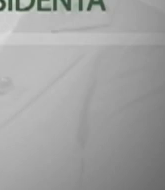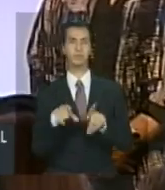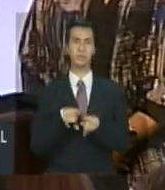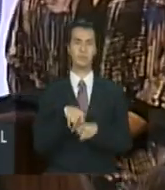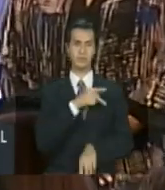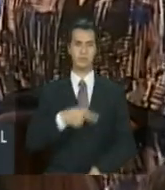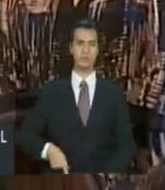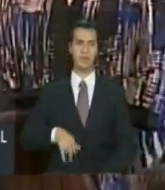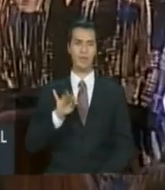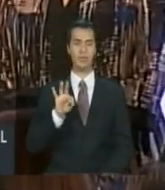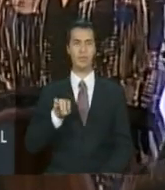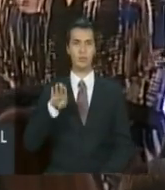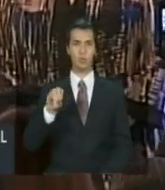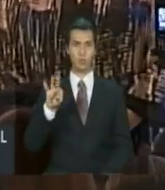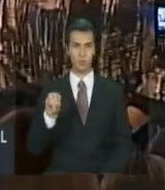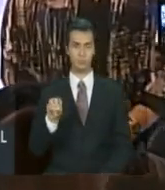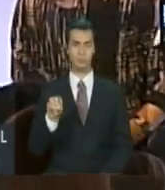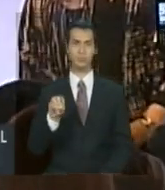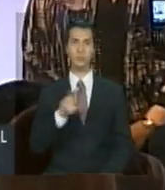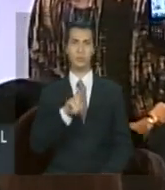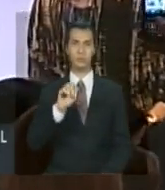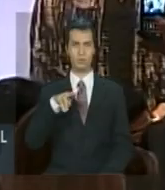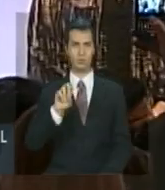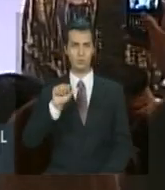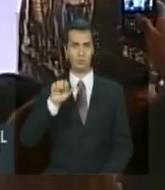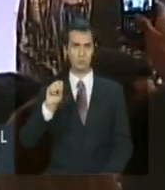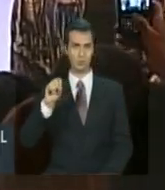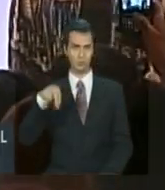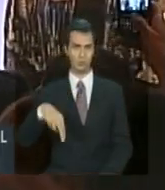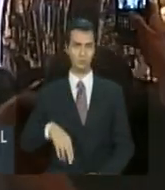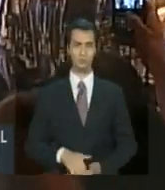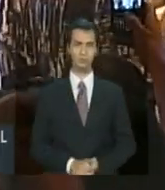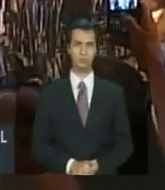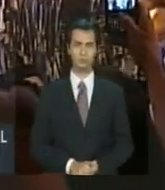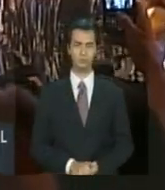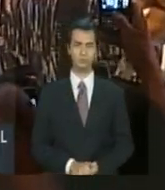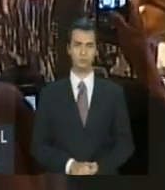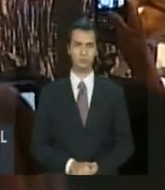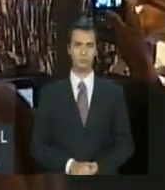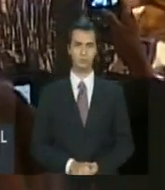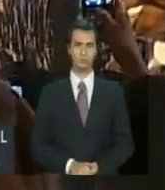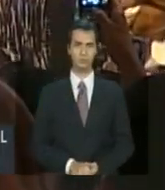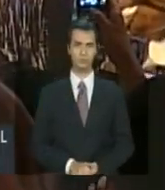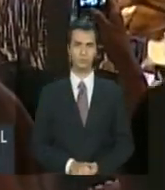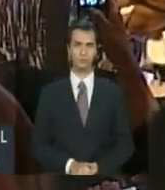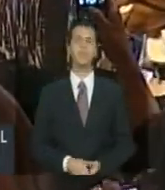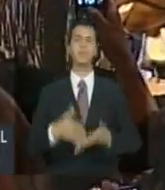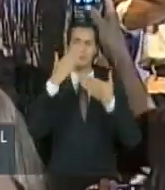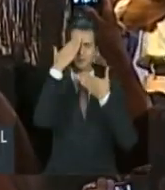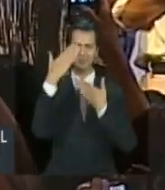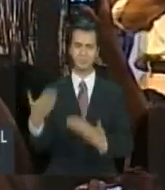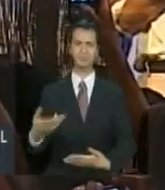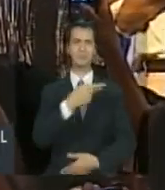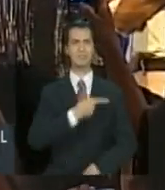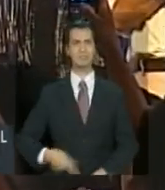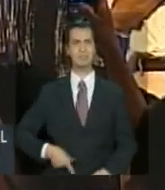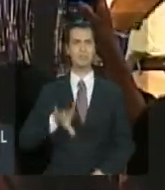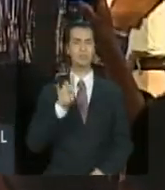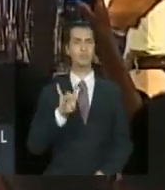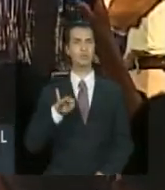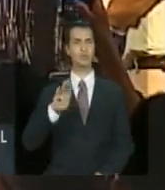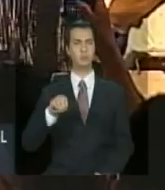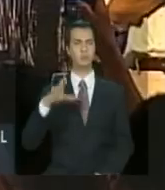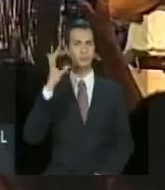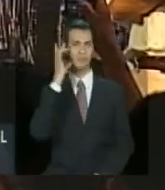foi. A nossa presidenta Dilma Rousseff, agradecer muito a presença da nossa presidenta no